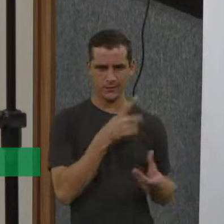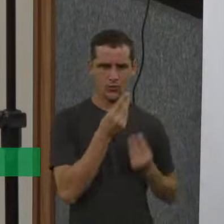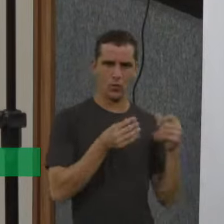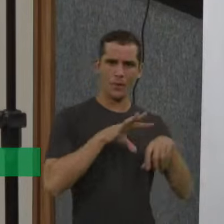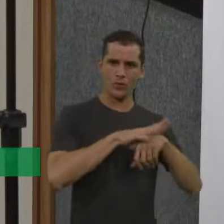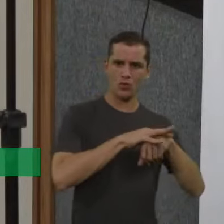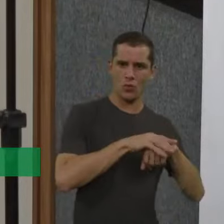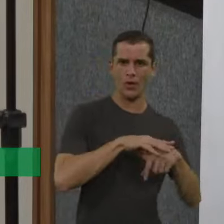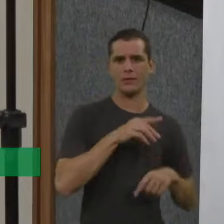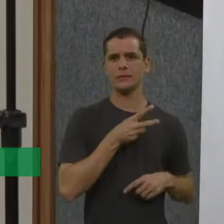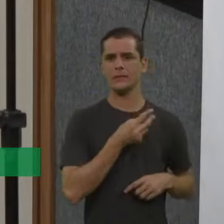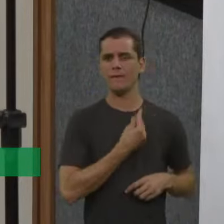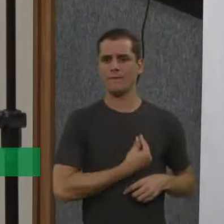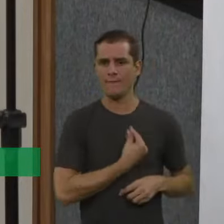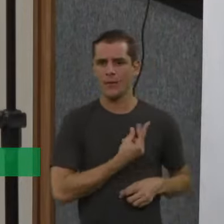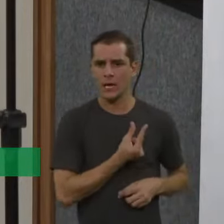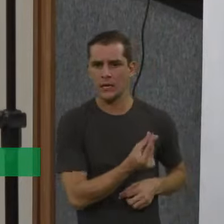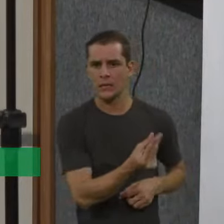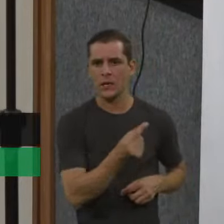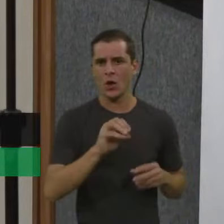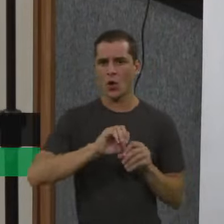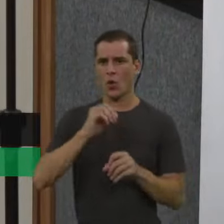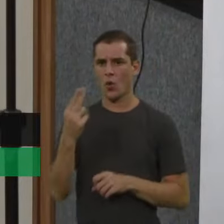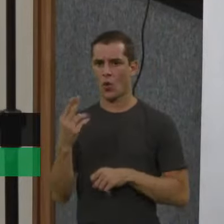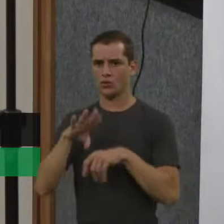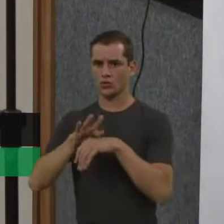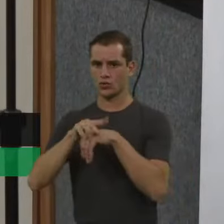doença crônica, ou doença rara, ou tem